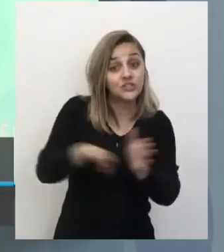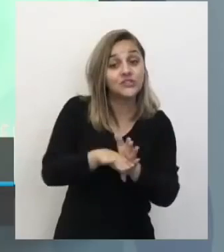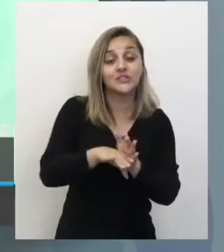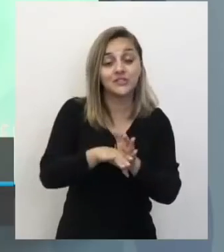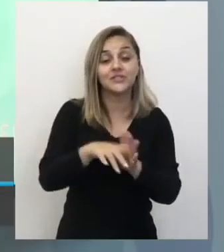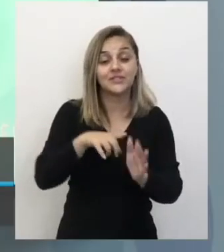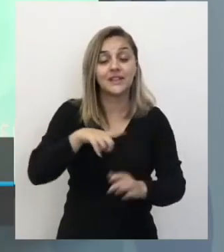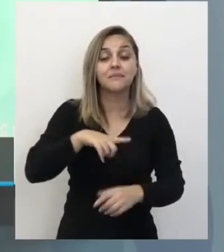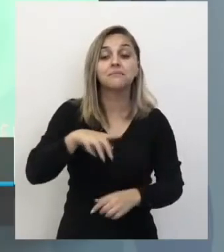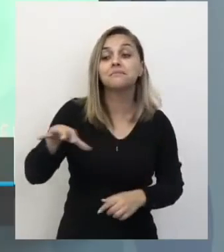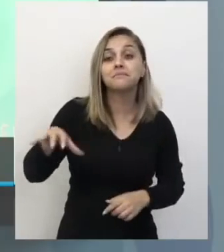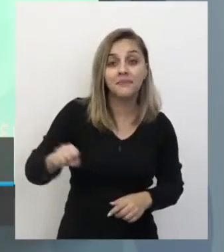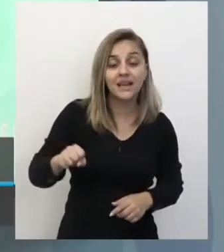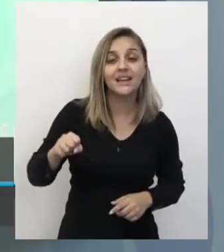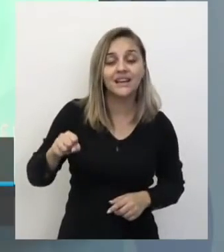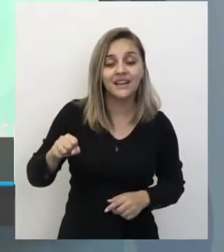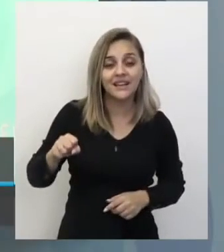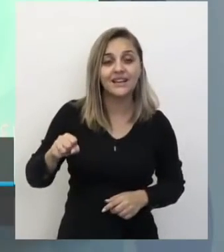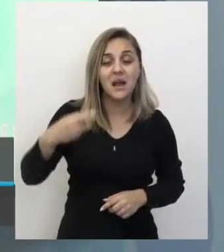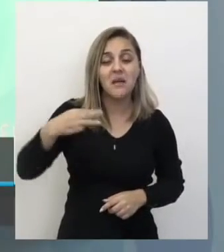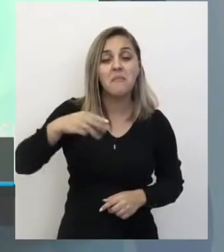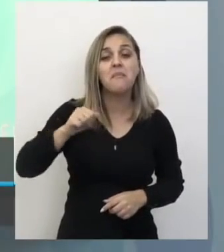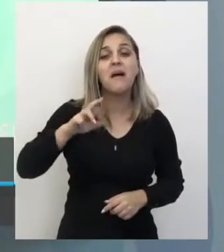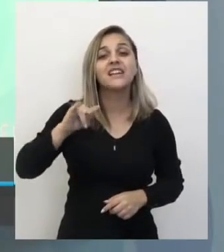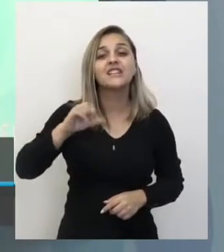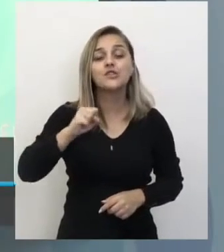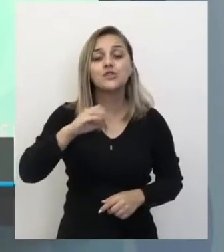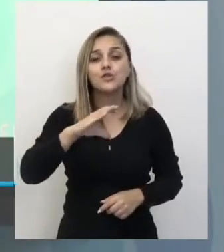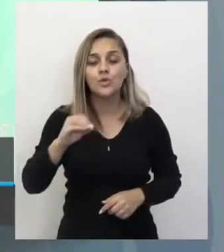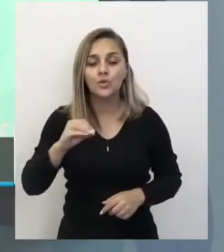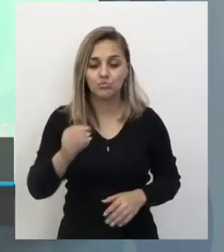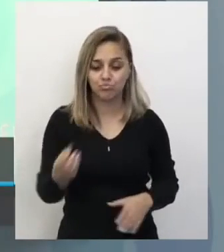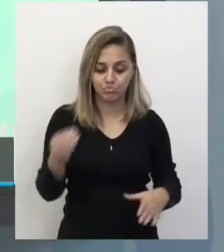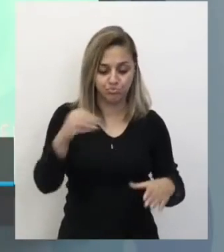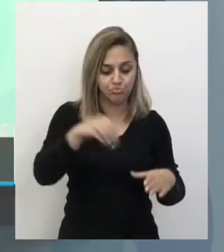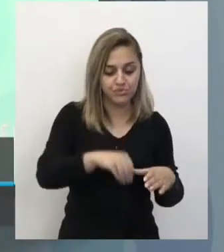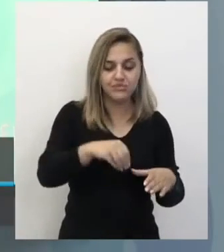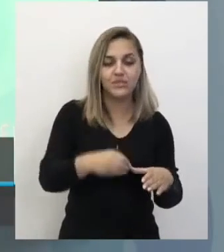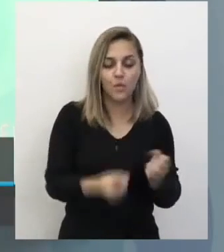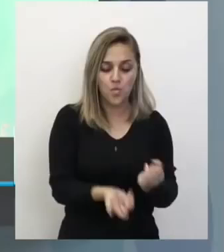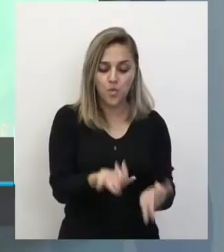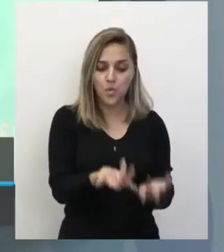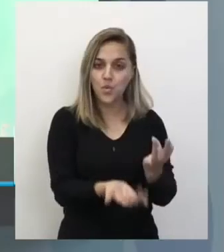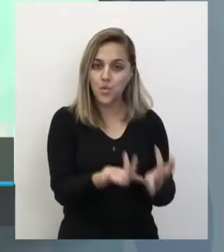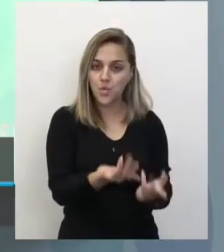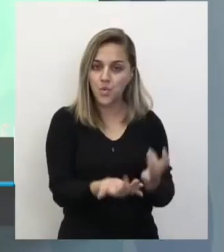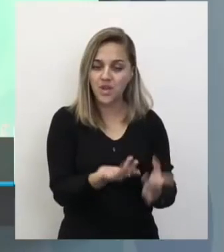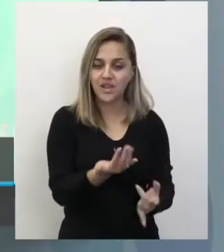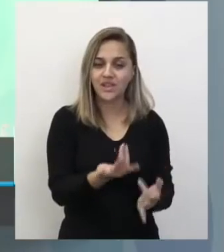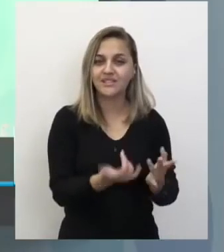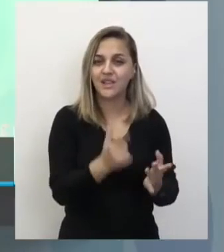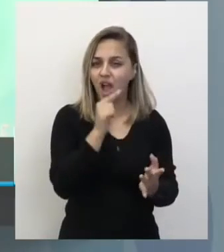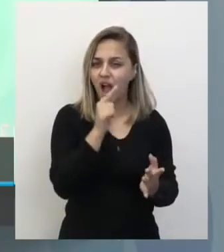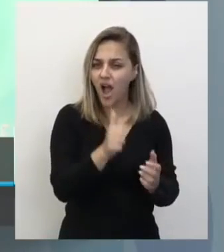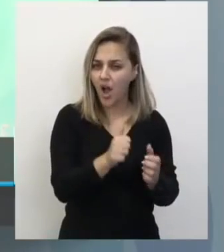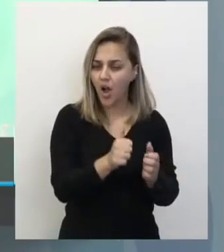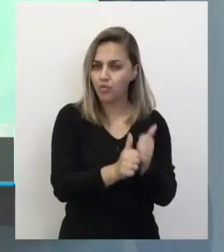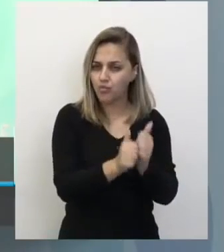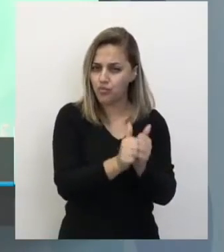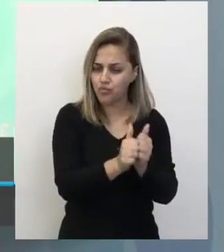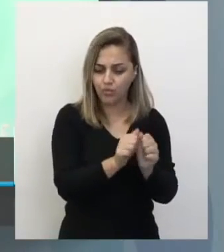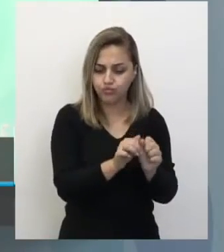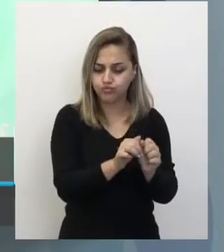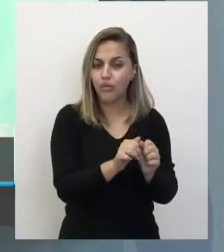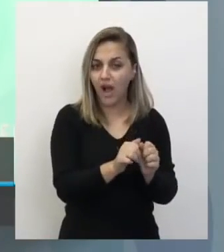né? Pegava o marisco, colocava para ferver, o marisco ainda fechado, e quando ele abria, espalhava aquele sabor do marisco por todo o arroz. É lógico que agora esse prato está